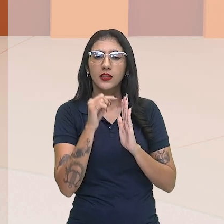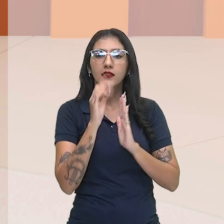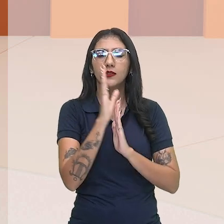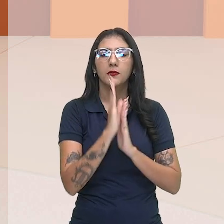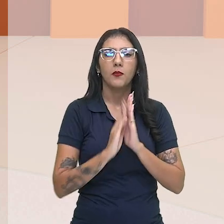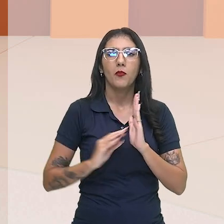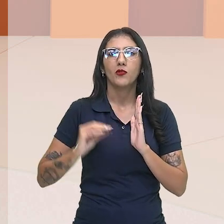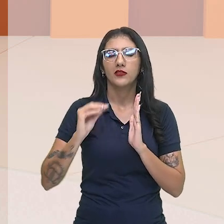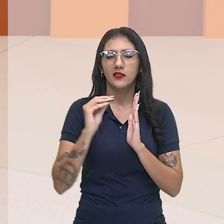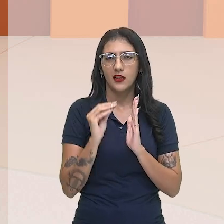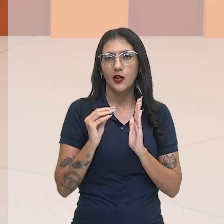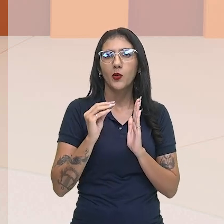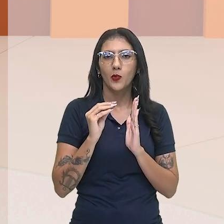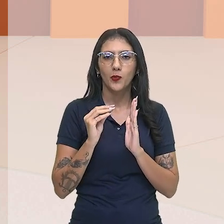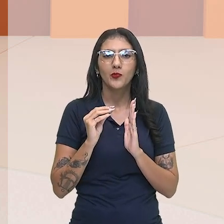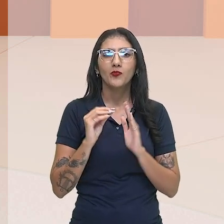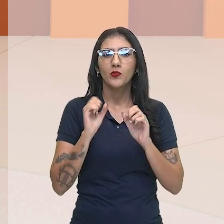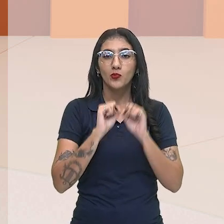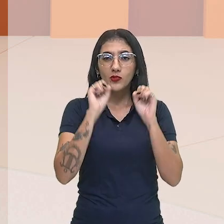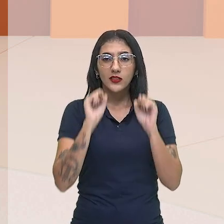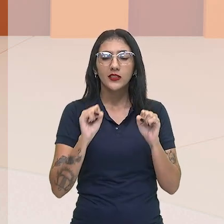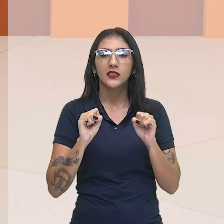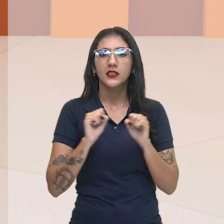de sistema eleitoral